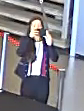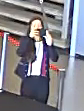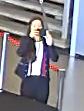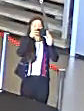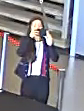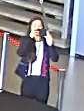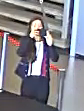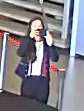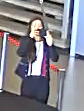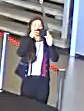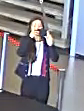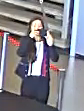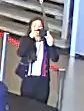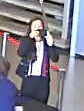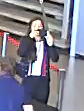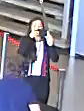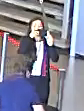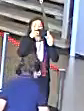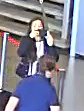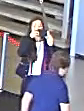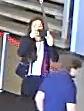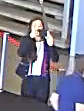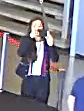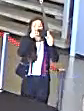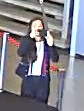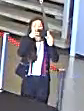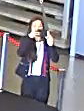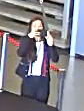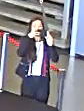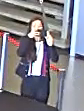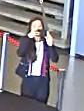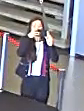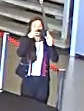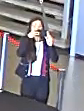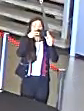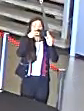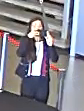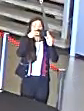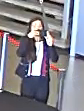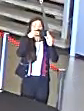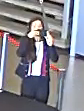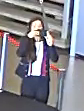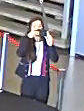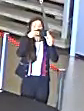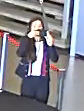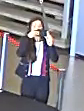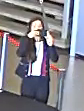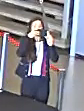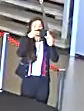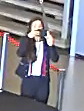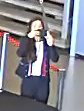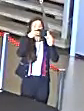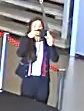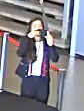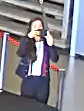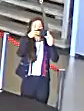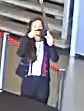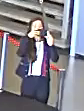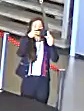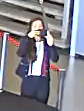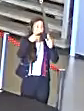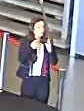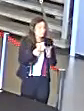Abrindo mão de ir vamos fazer o boletim de ocorrência e tomar as medidas judiciais cabíveis contra eles tá